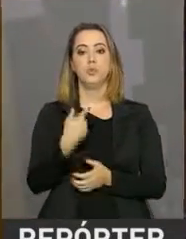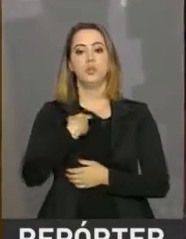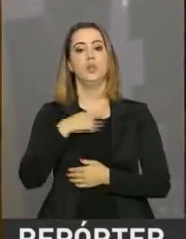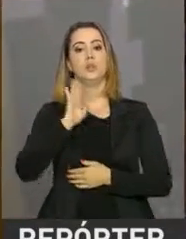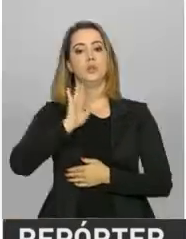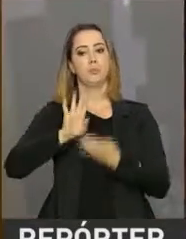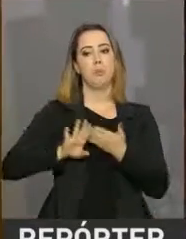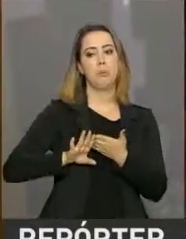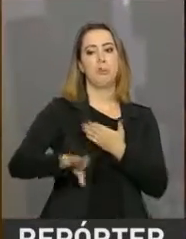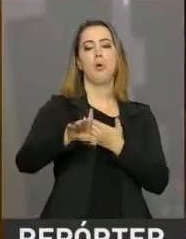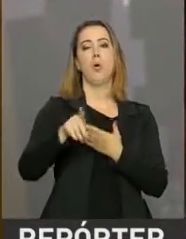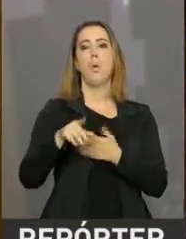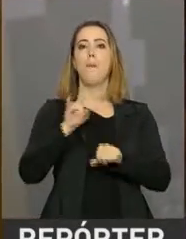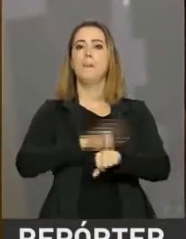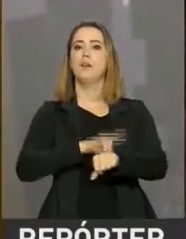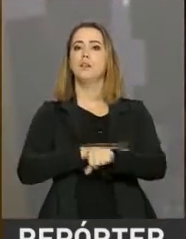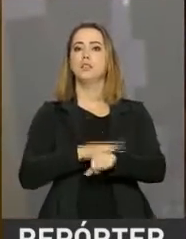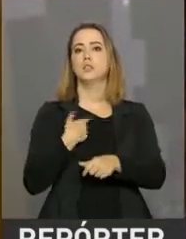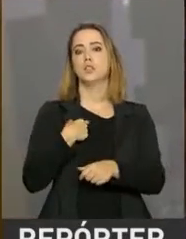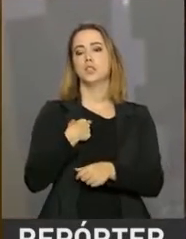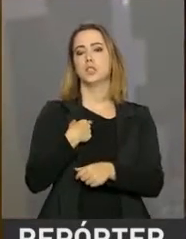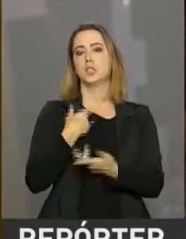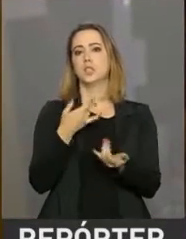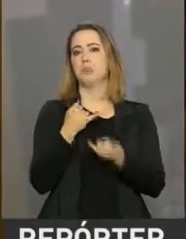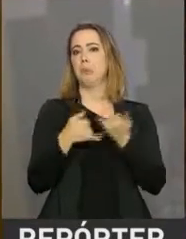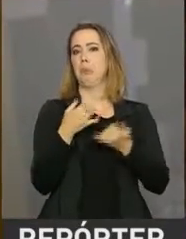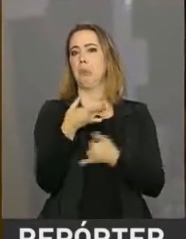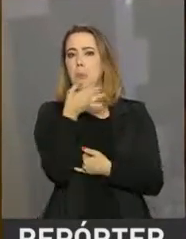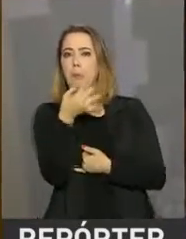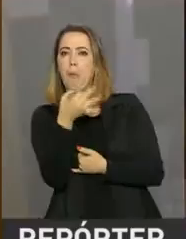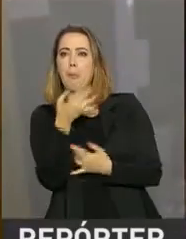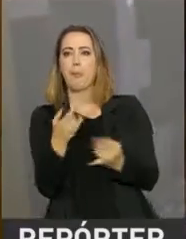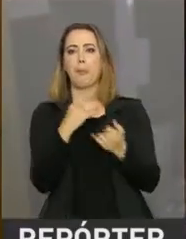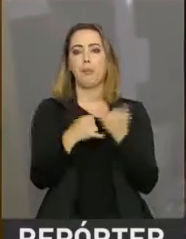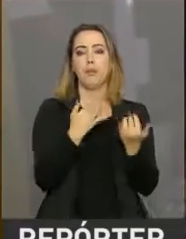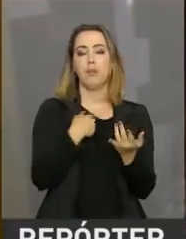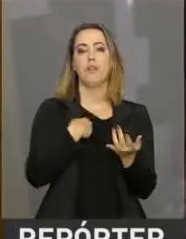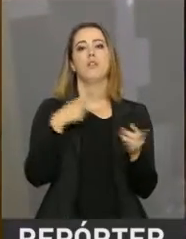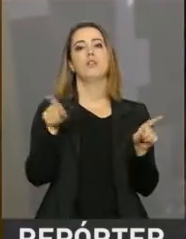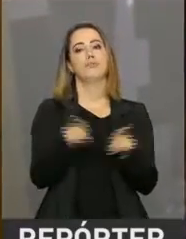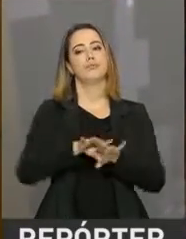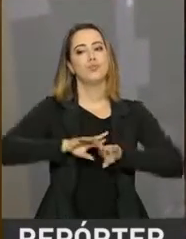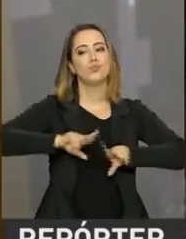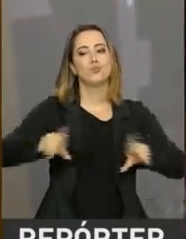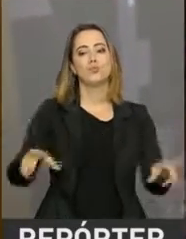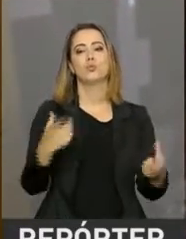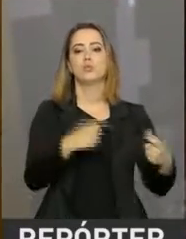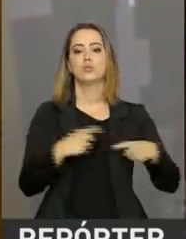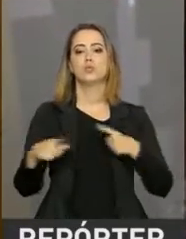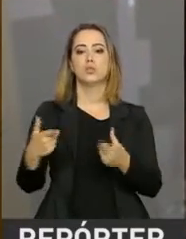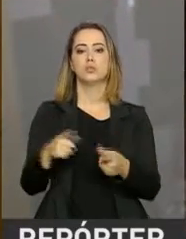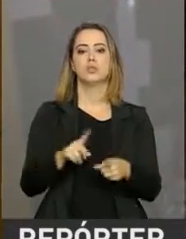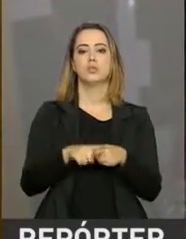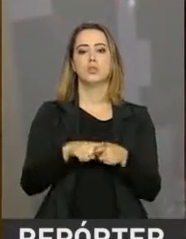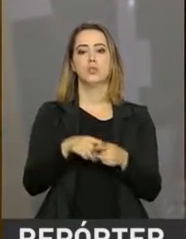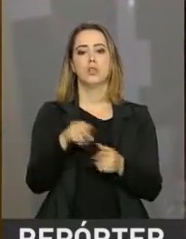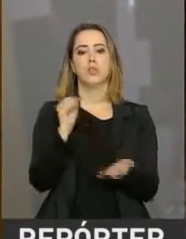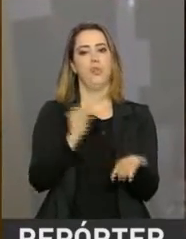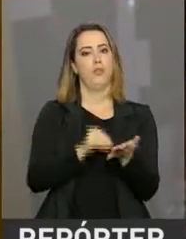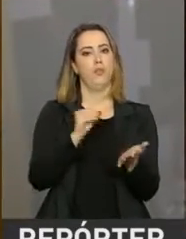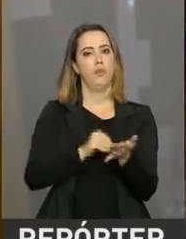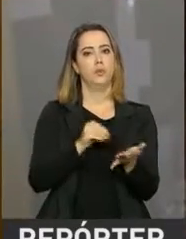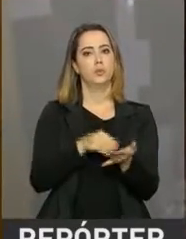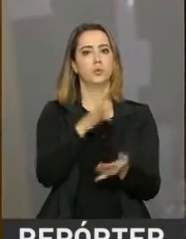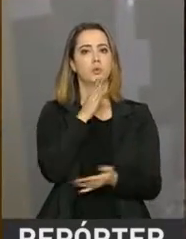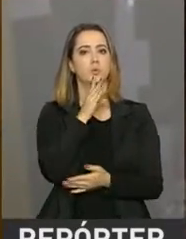impedida de usar o banheiro. Além disso, piadas. Isso acontece em todo lugar, inclusive nos bares. Existe uma falta de conhecimento, né,